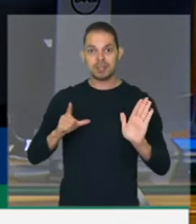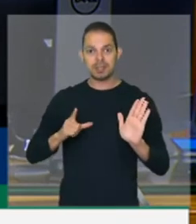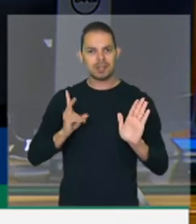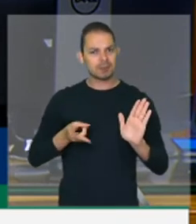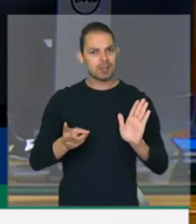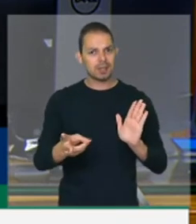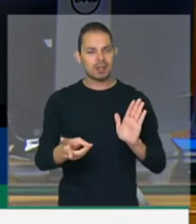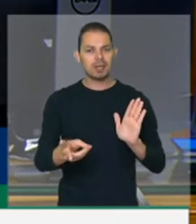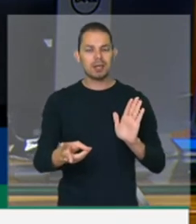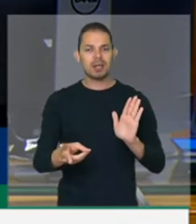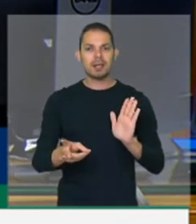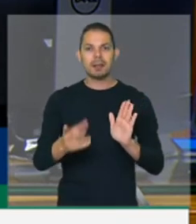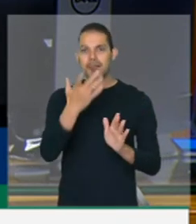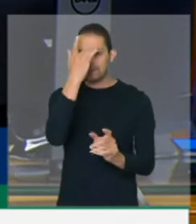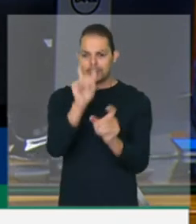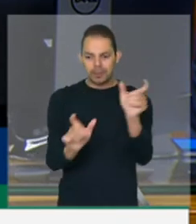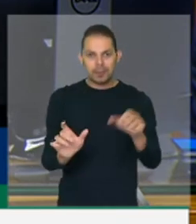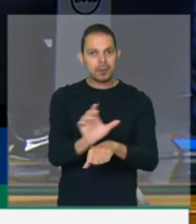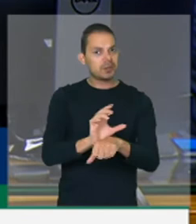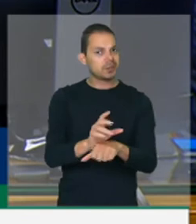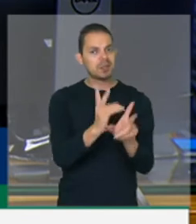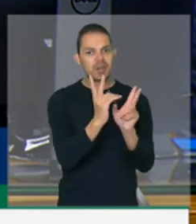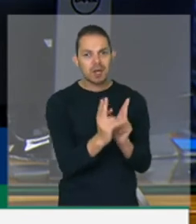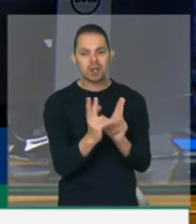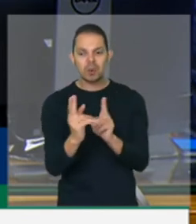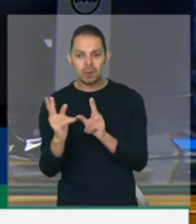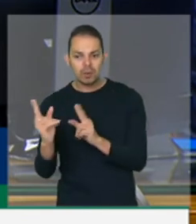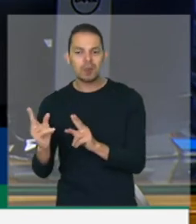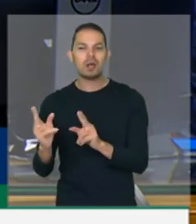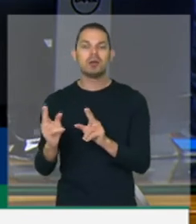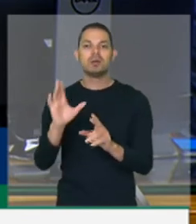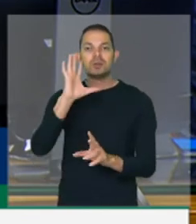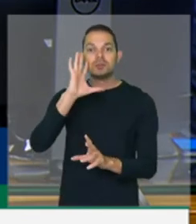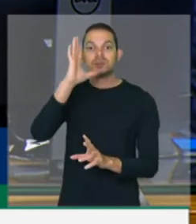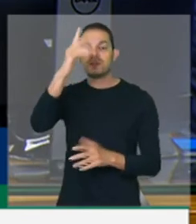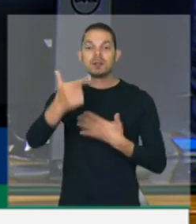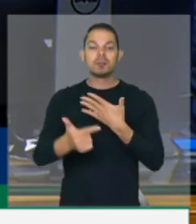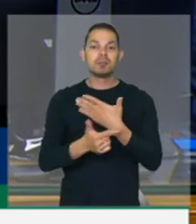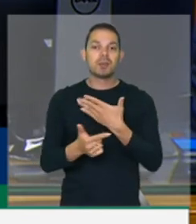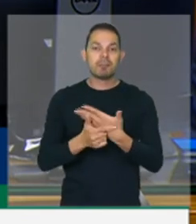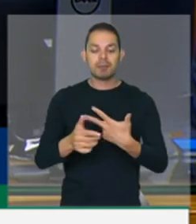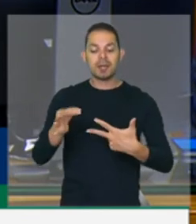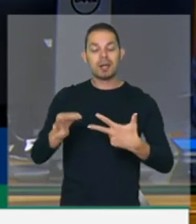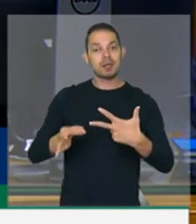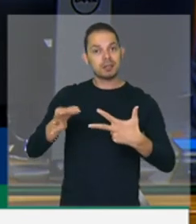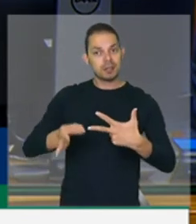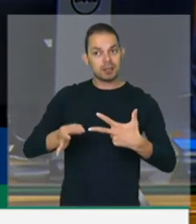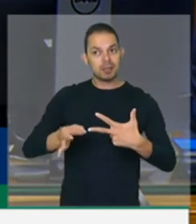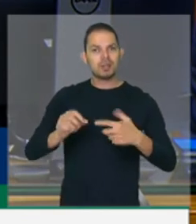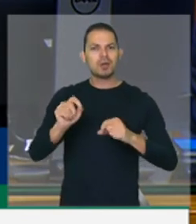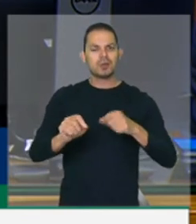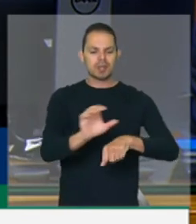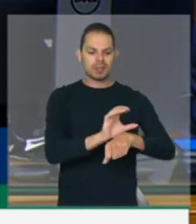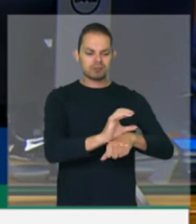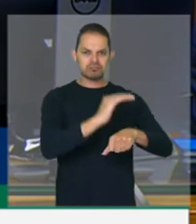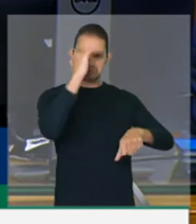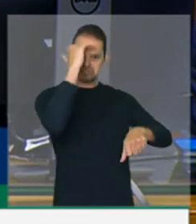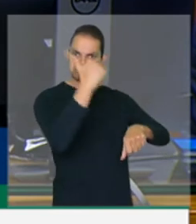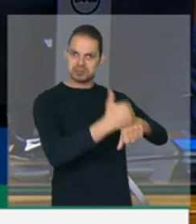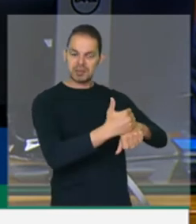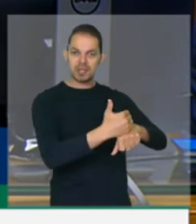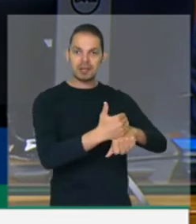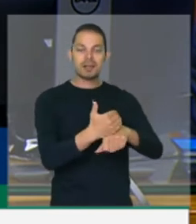pelos mesmos constituintes, que definiram o papel do Poder Judiciário. Respeitar a Constituição